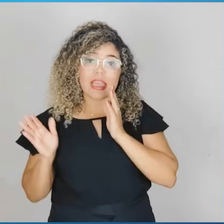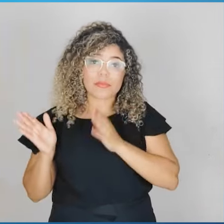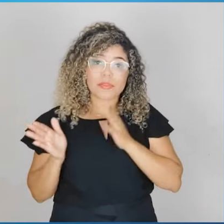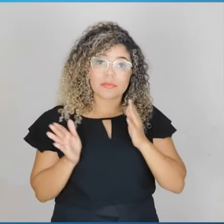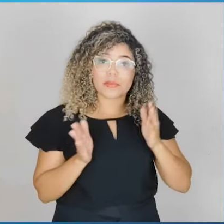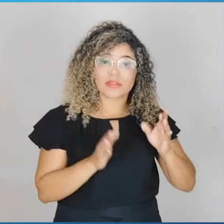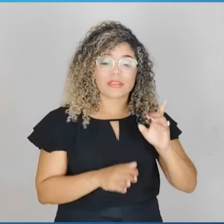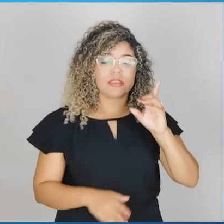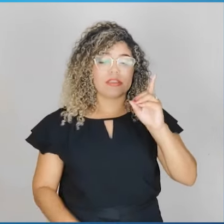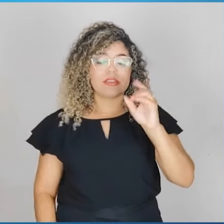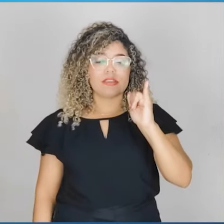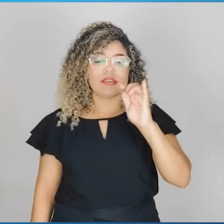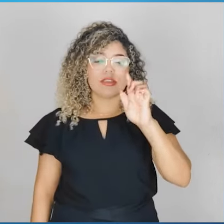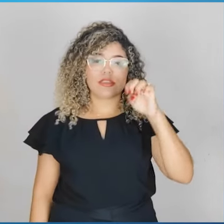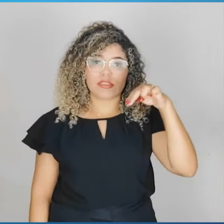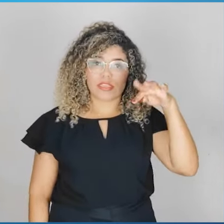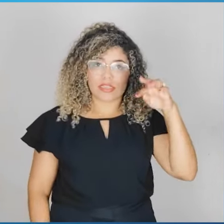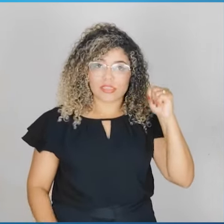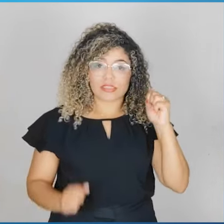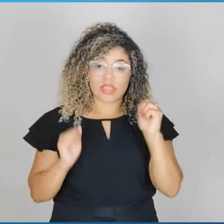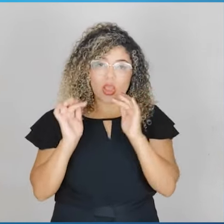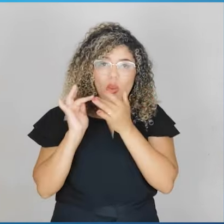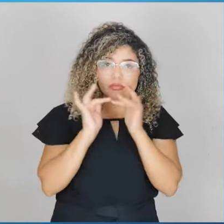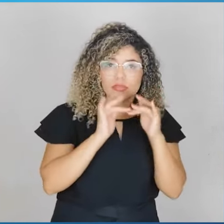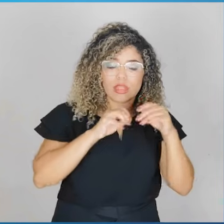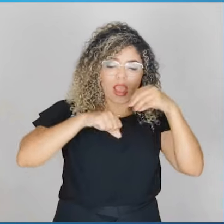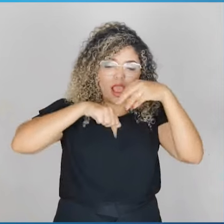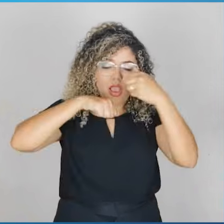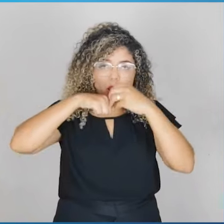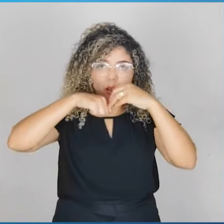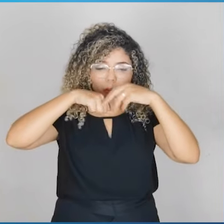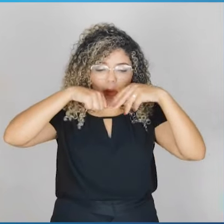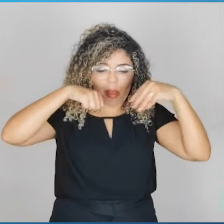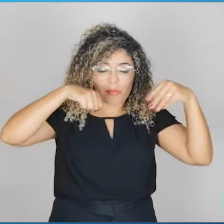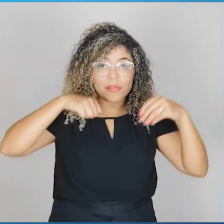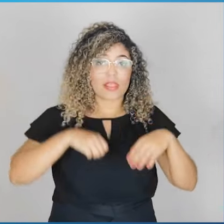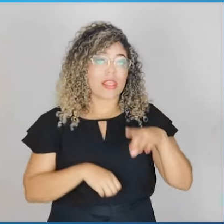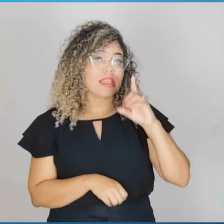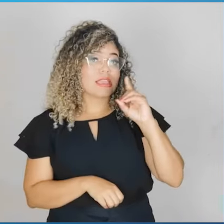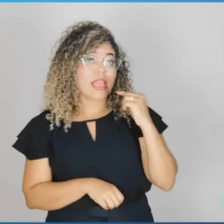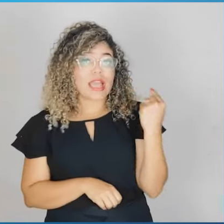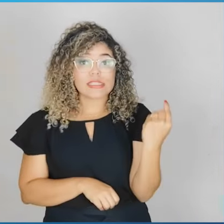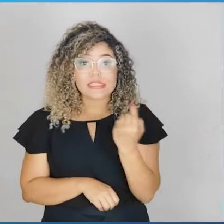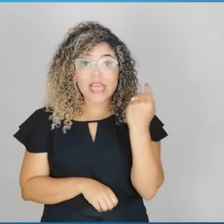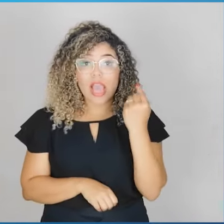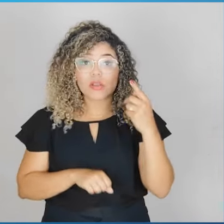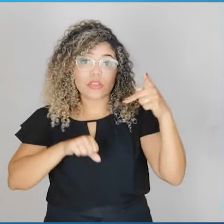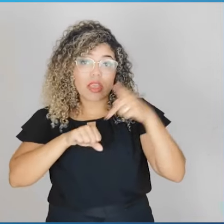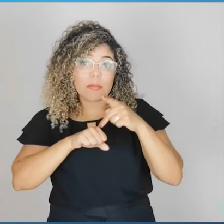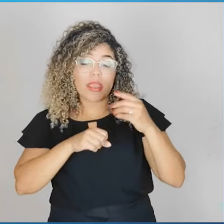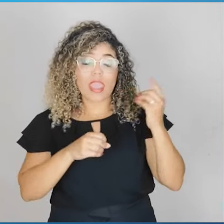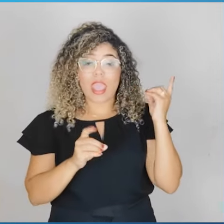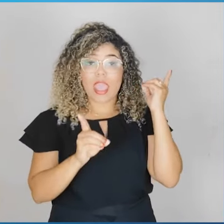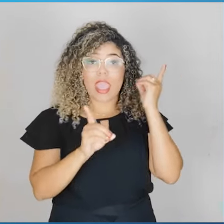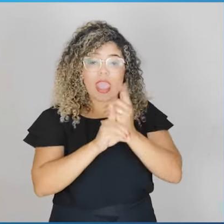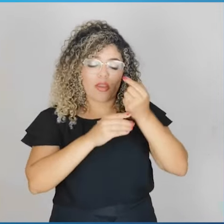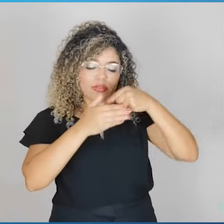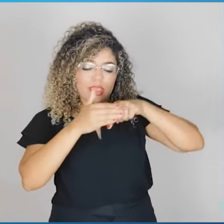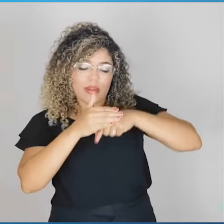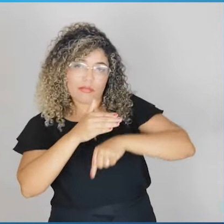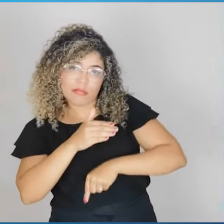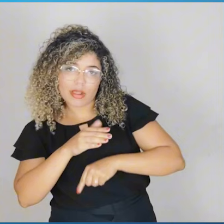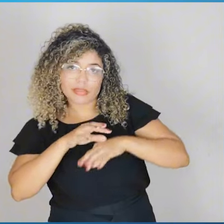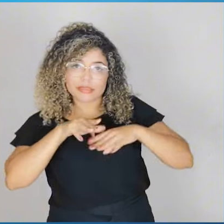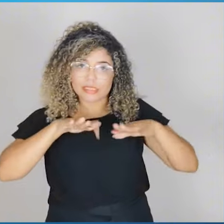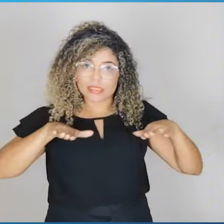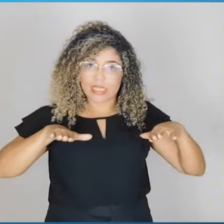diagênese com a formação das rochas sedimentares. D, são as únicas rochas encontradas abaixo da superfície.